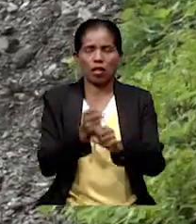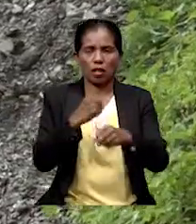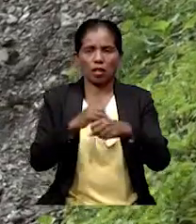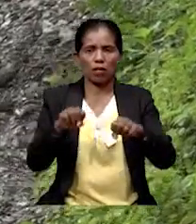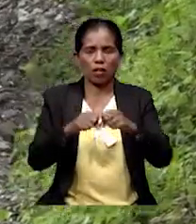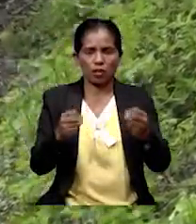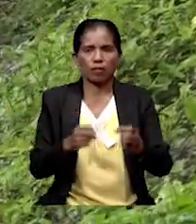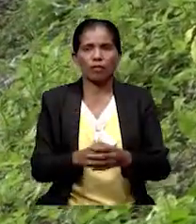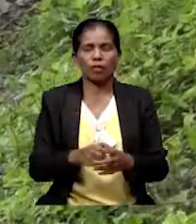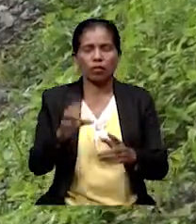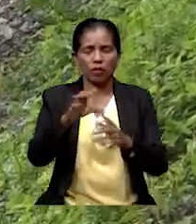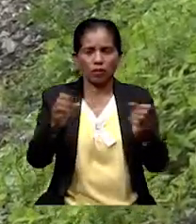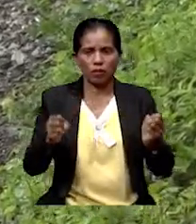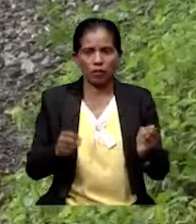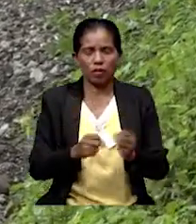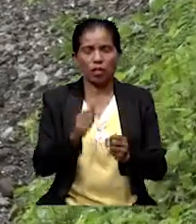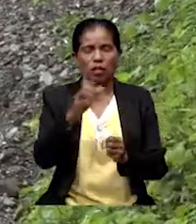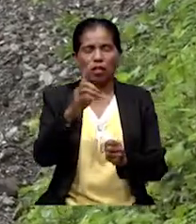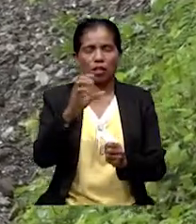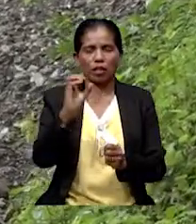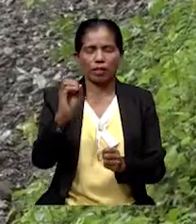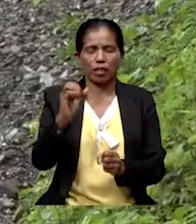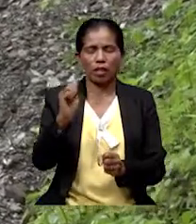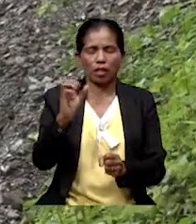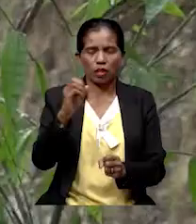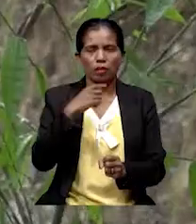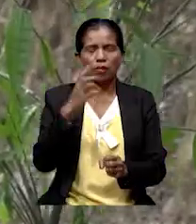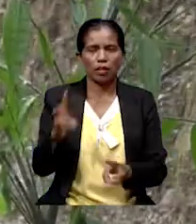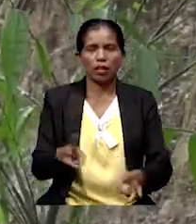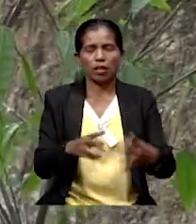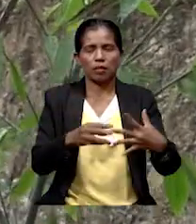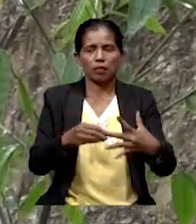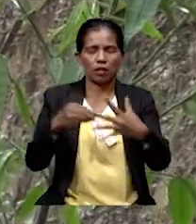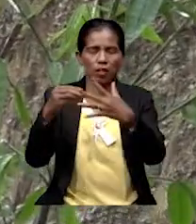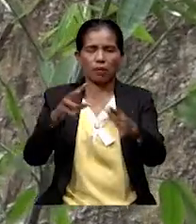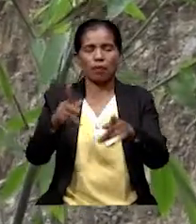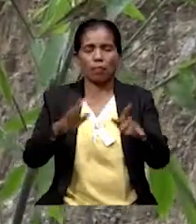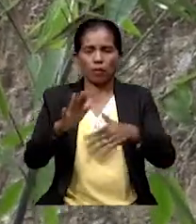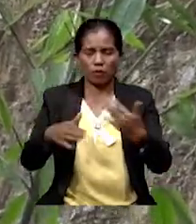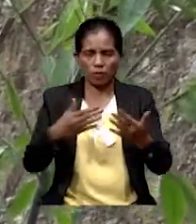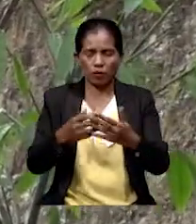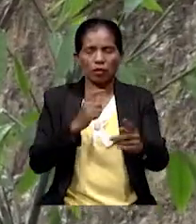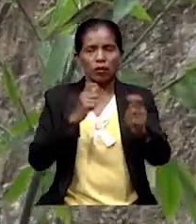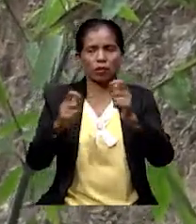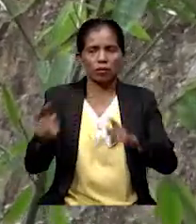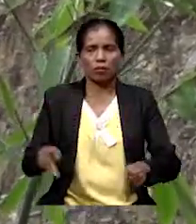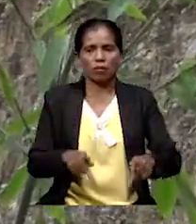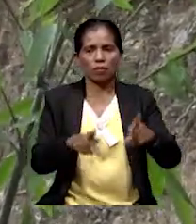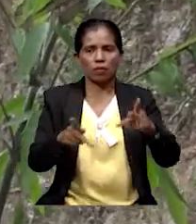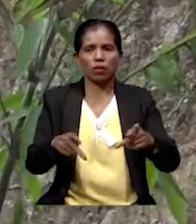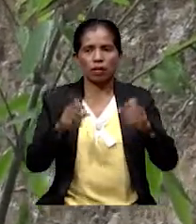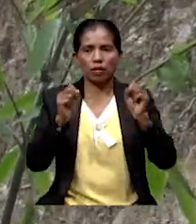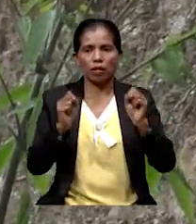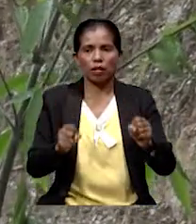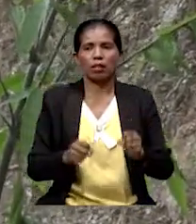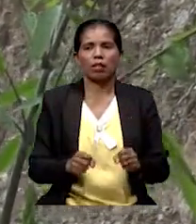No nemo sefe suku Assumau Adam Fernandes Ateten, nemak dalan uniku ba komendade no transporte publiku hodi hal movimento. No